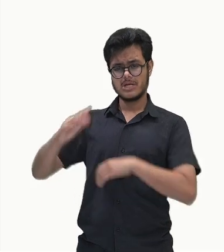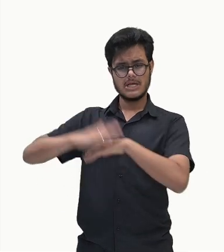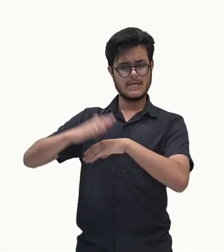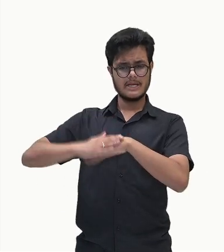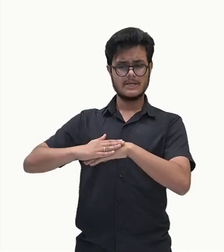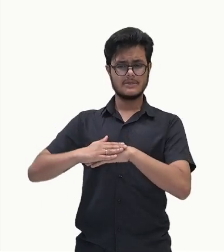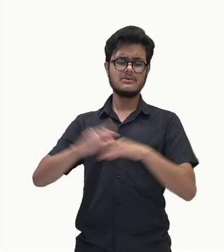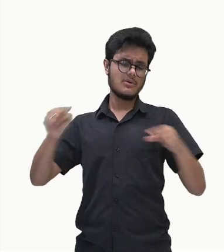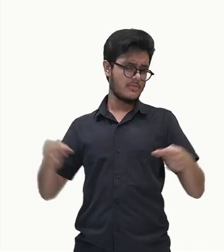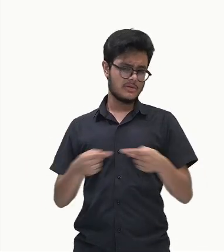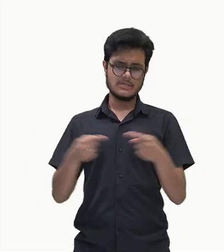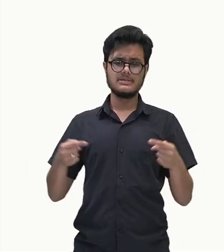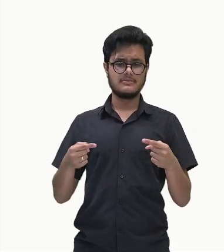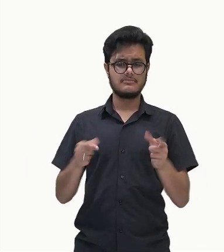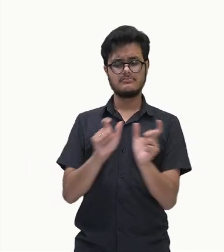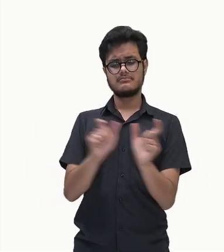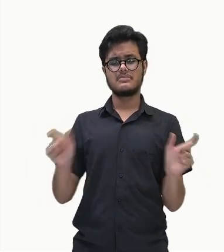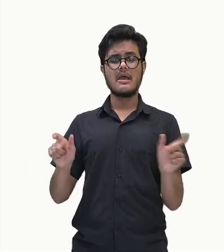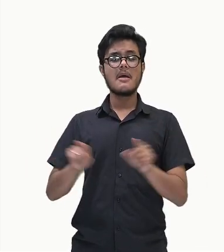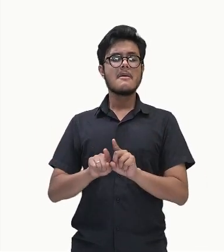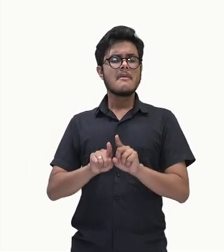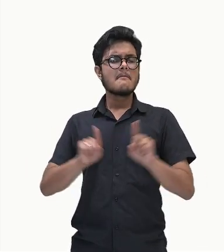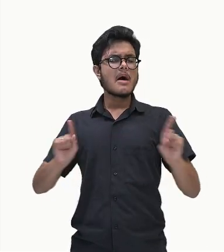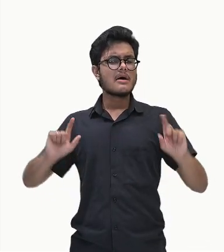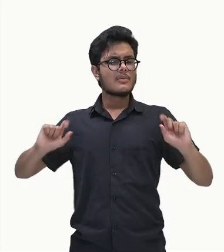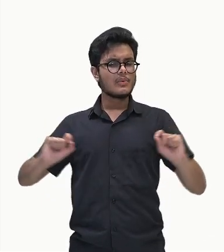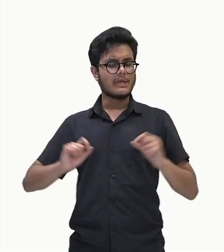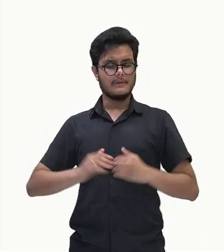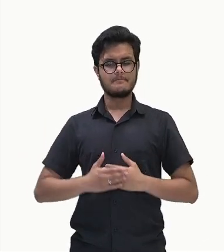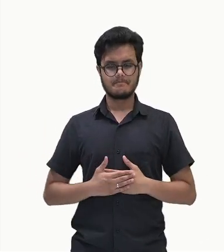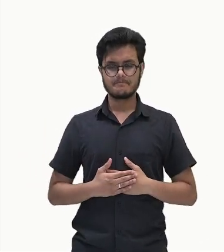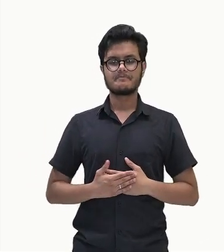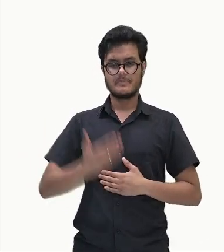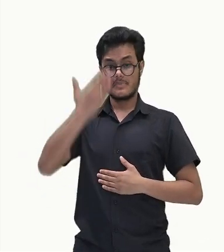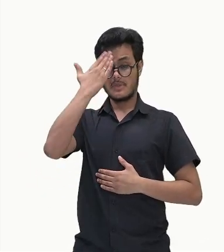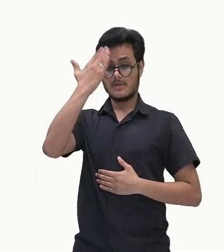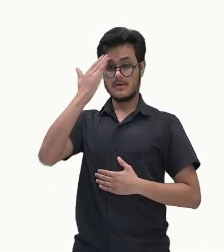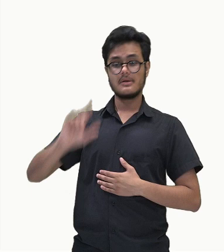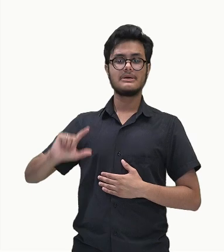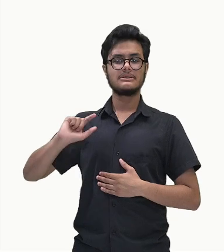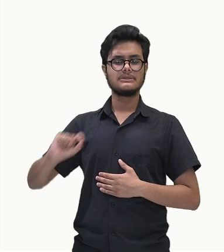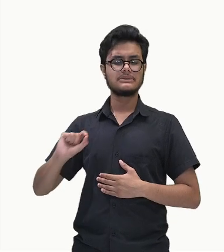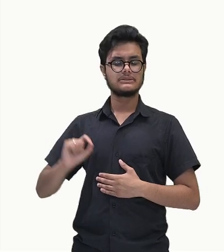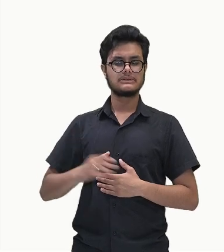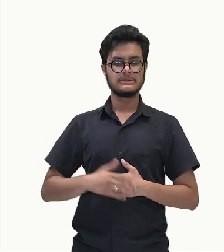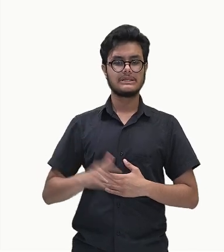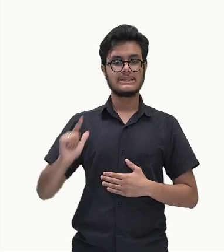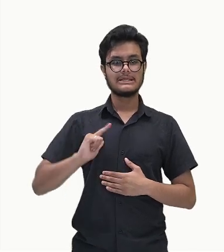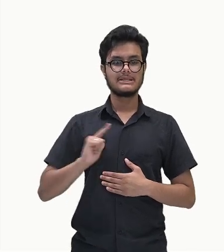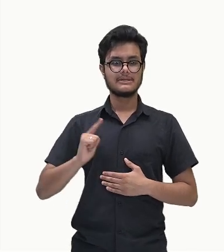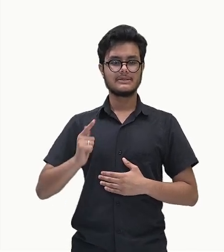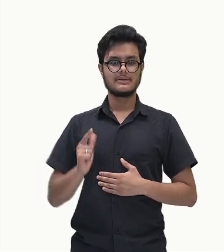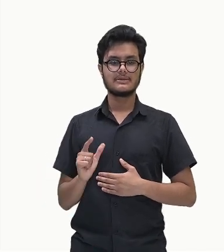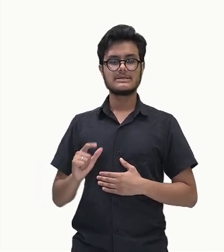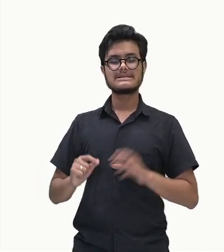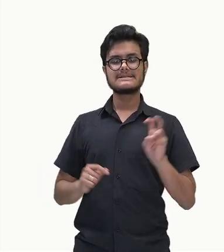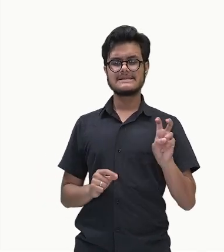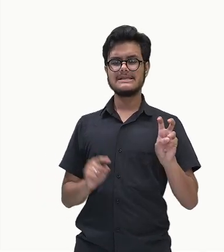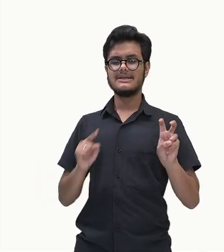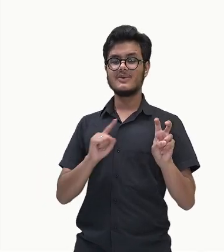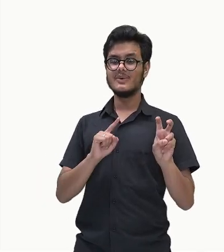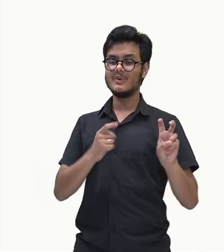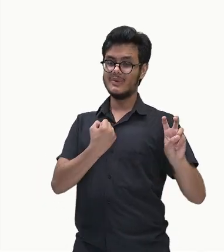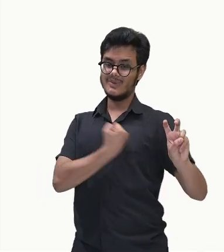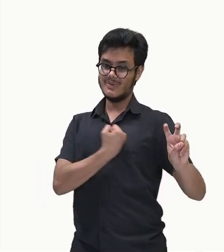é uma combinação mas o que que acontece aqui no total a gente tem cinco